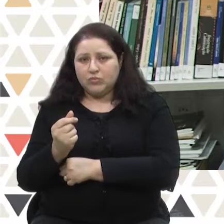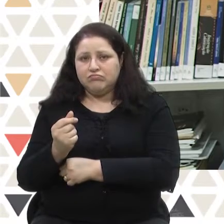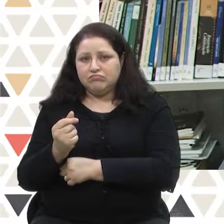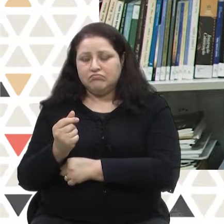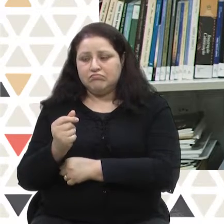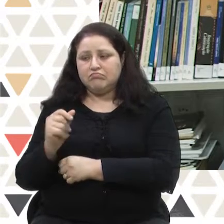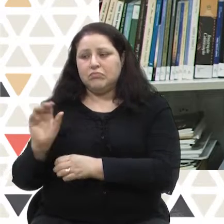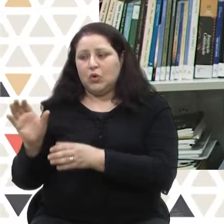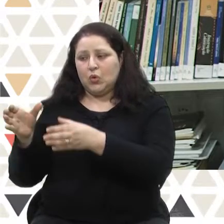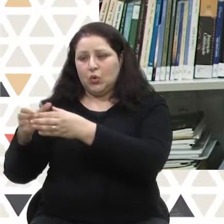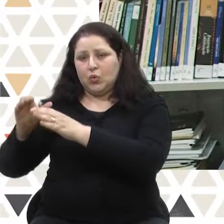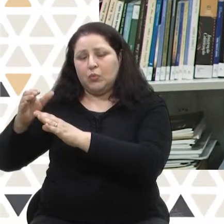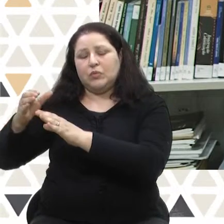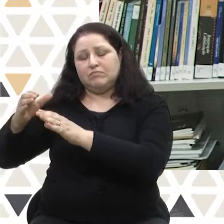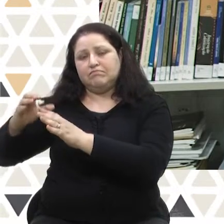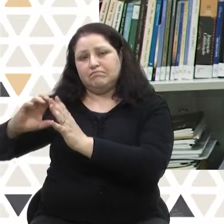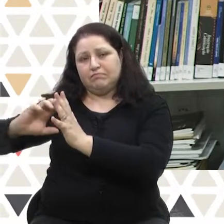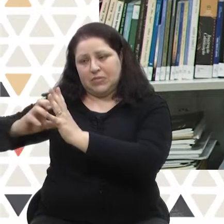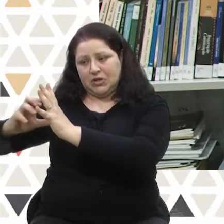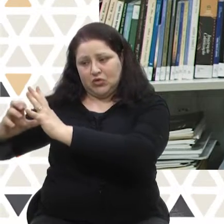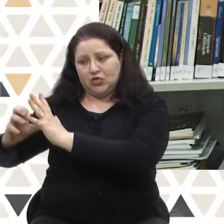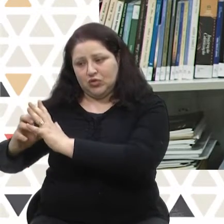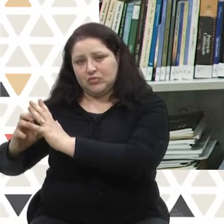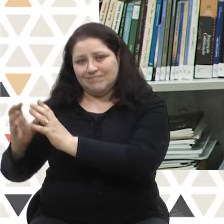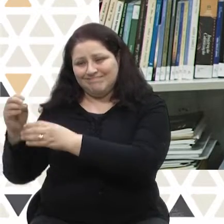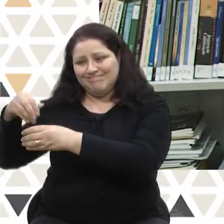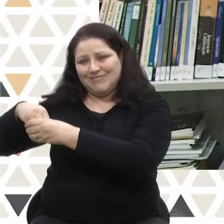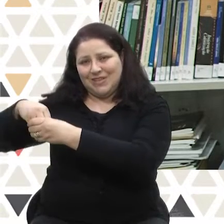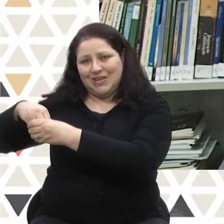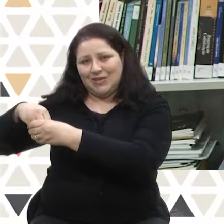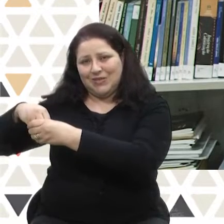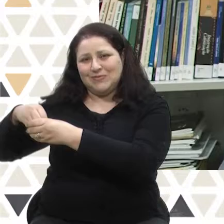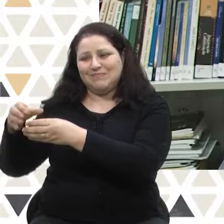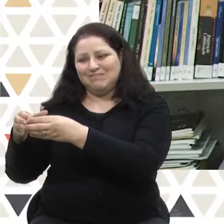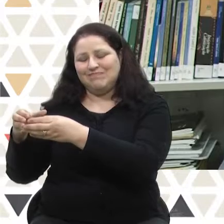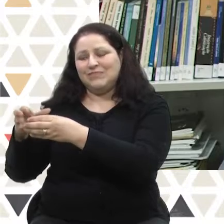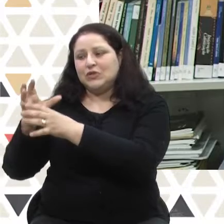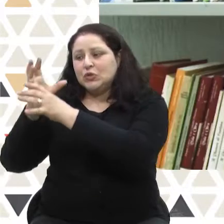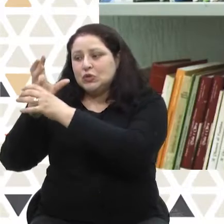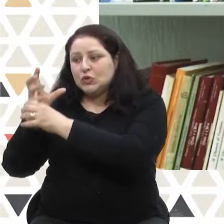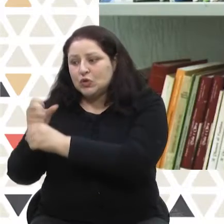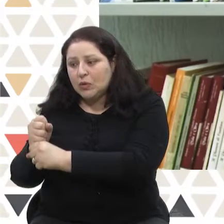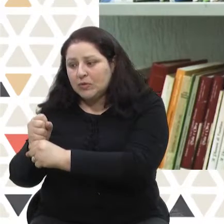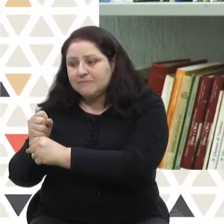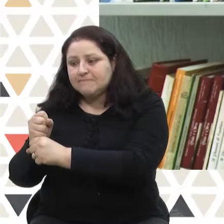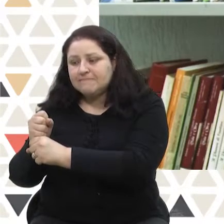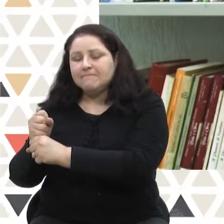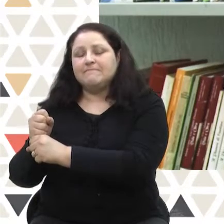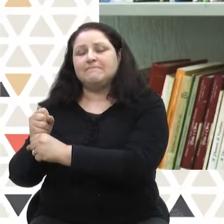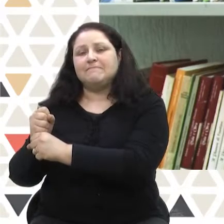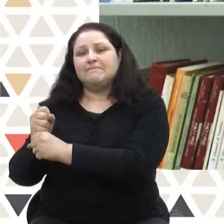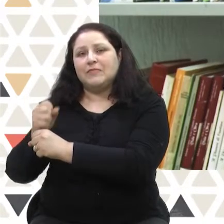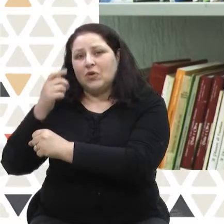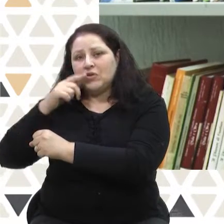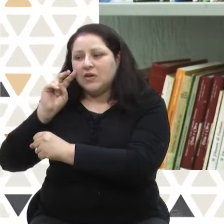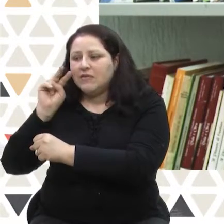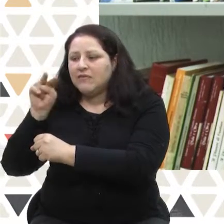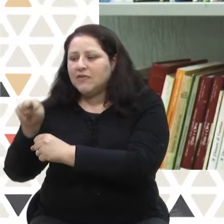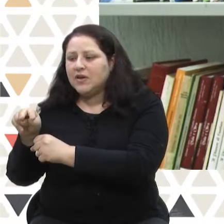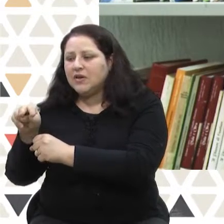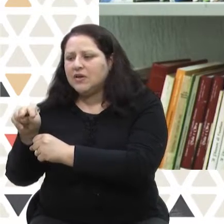total dos votos recebidos pelos partidos que compõem a federação. E esse total é que